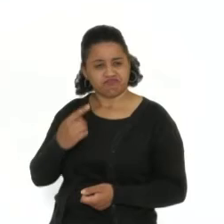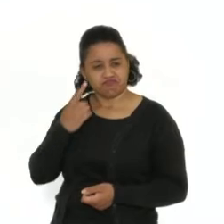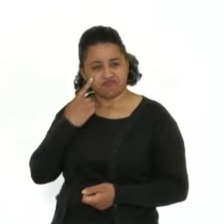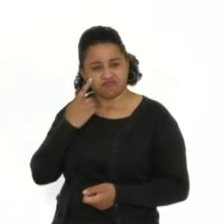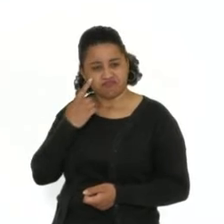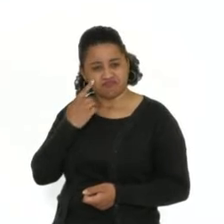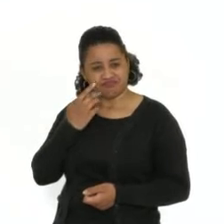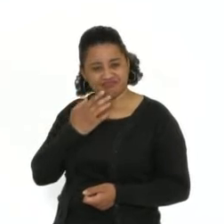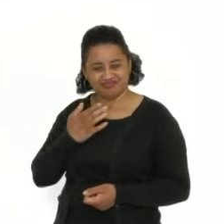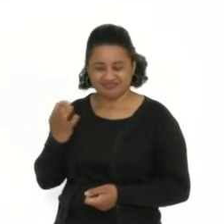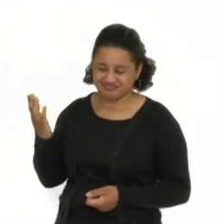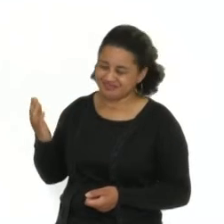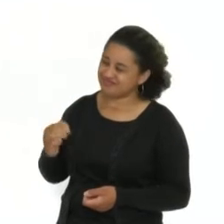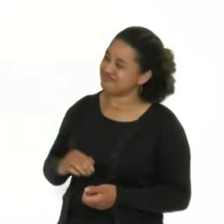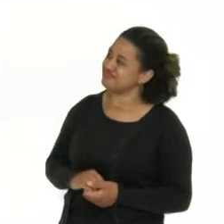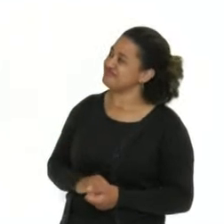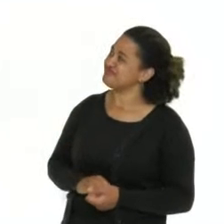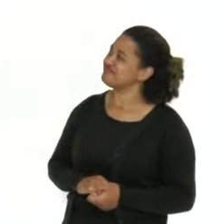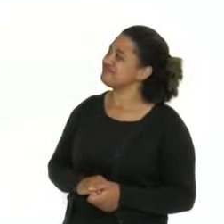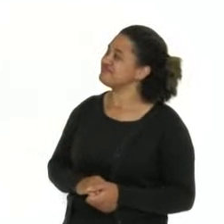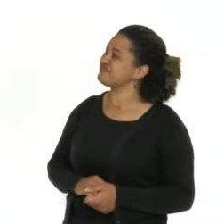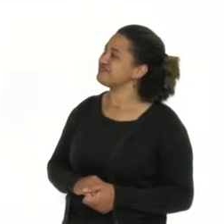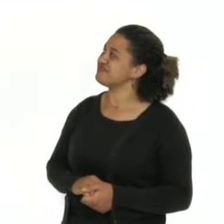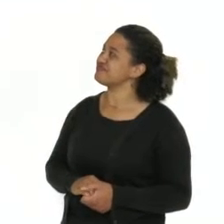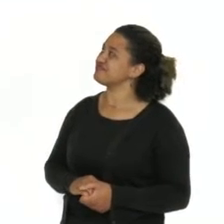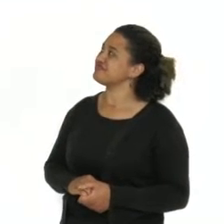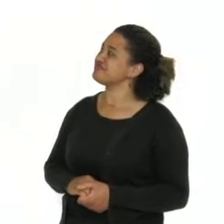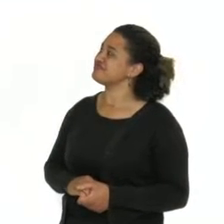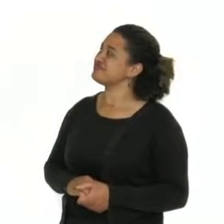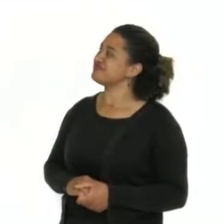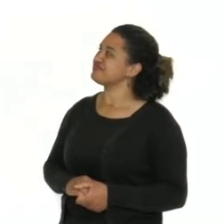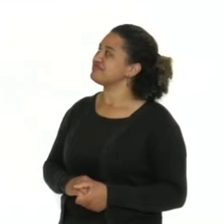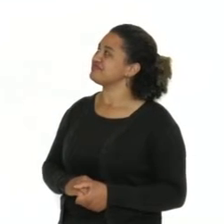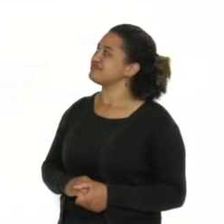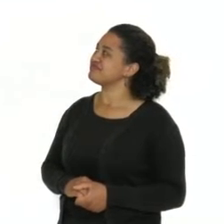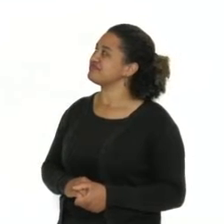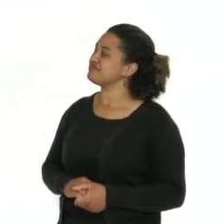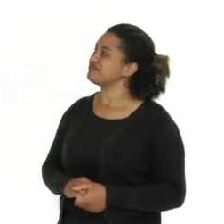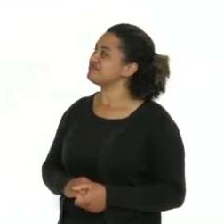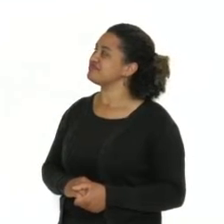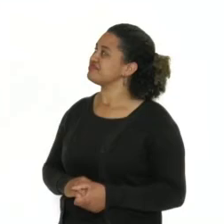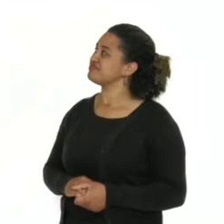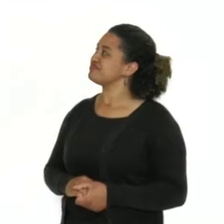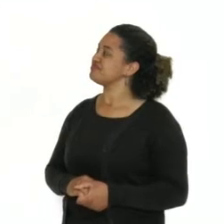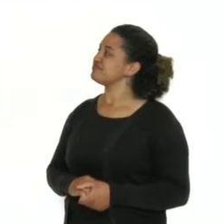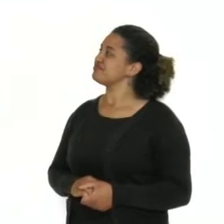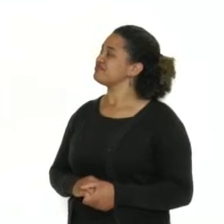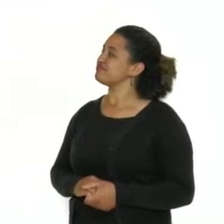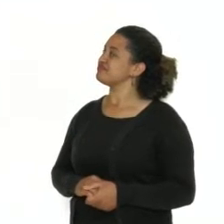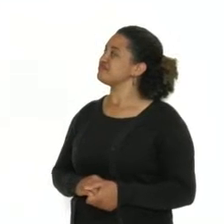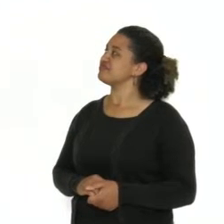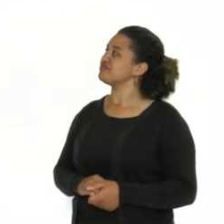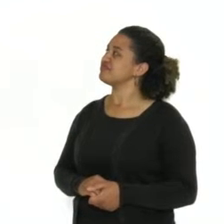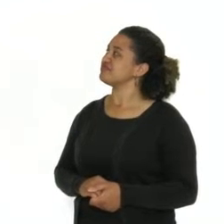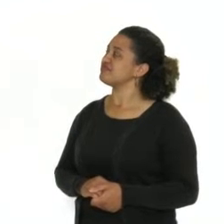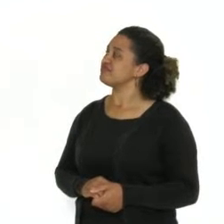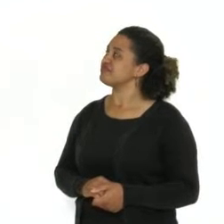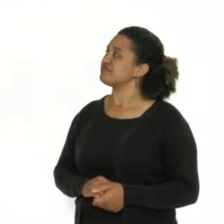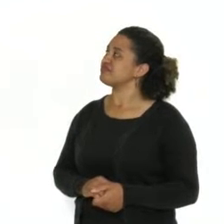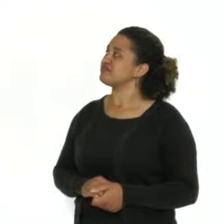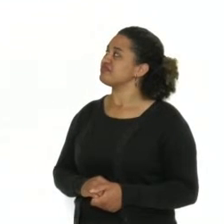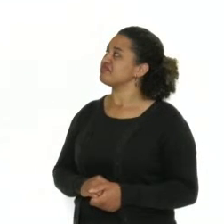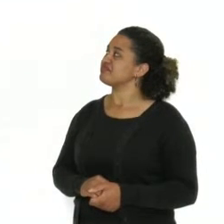a cidade de Goiás, com sua paisagem urbana predominante marcada pela arquitetura dos séculos XVIII e